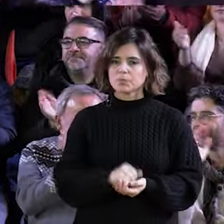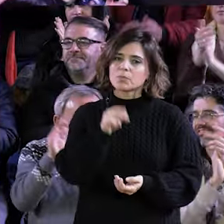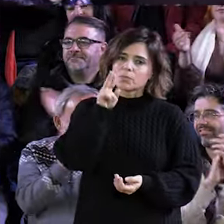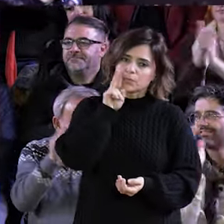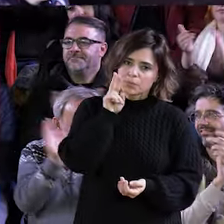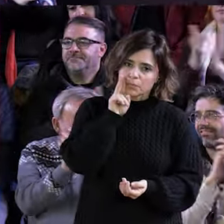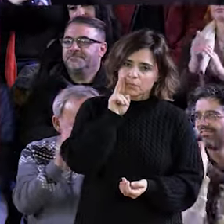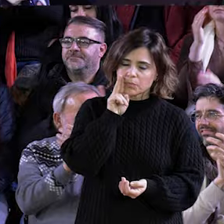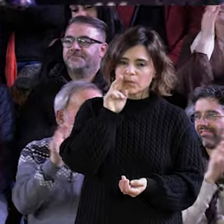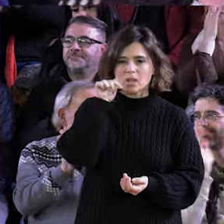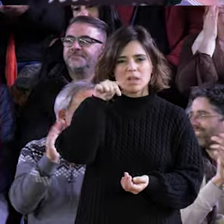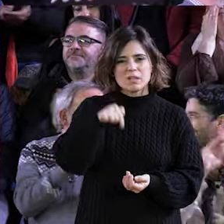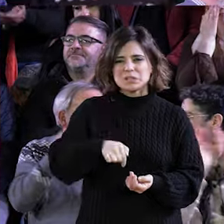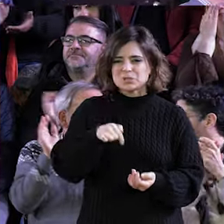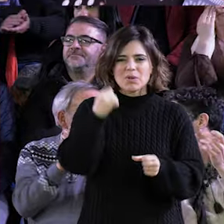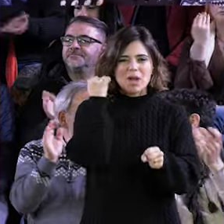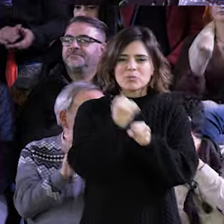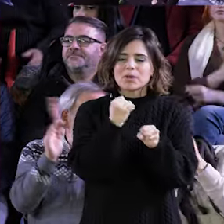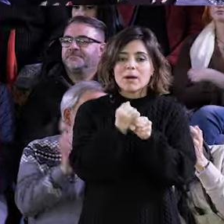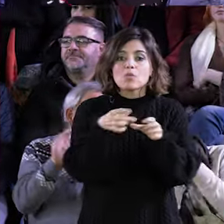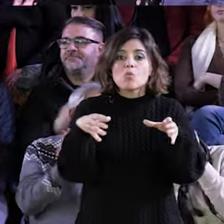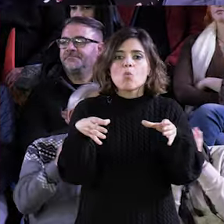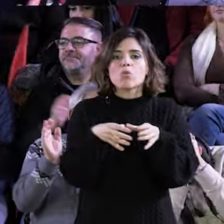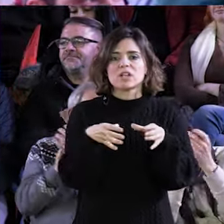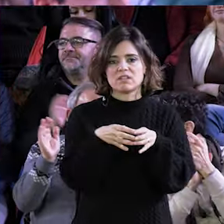mas como isto é mesmo um trabalho coletivo,